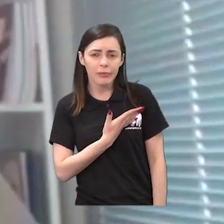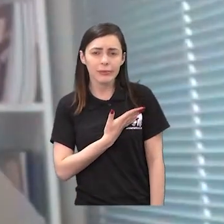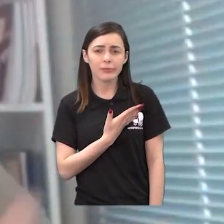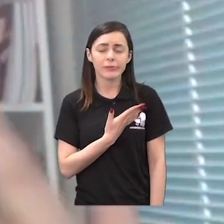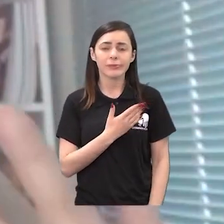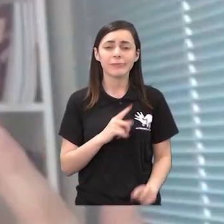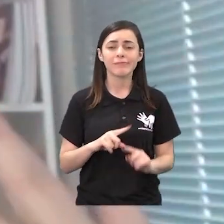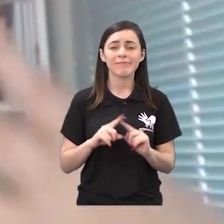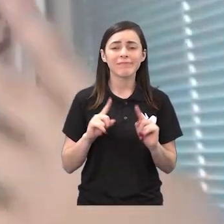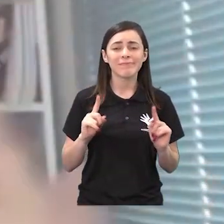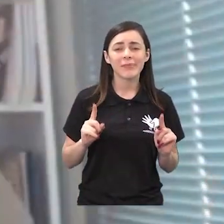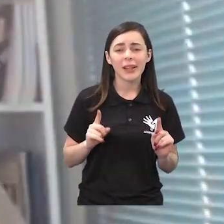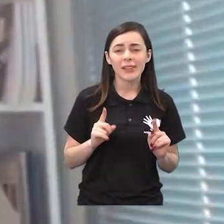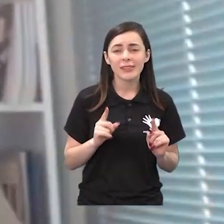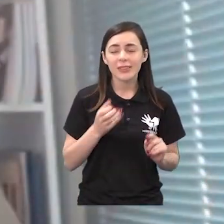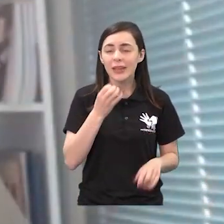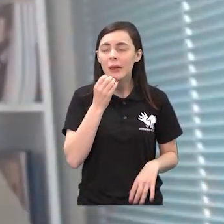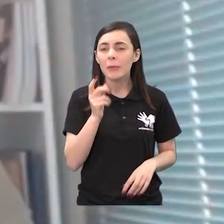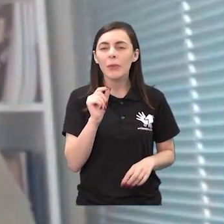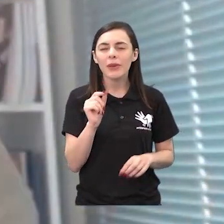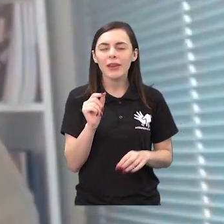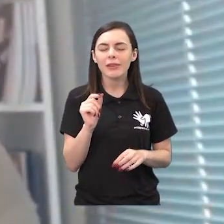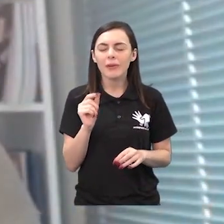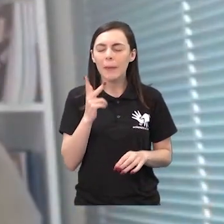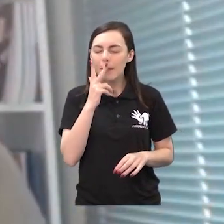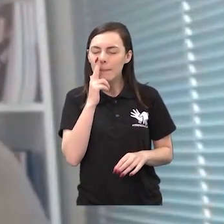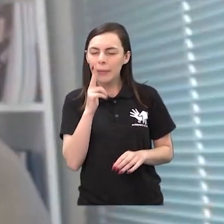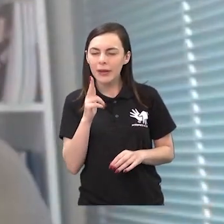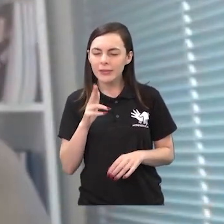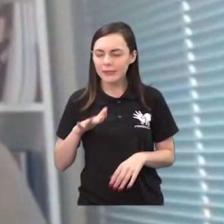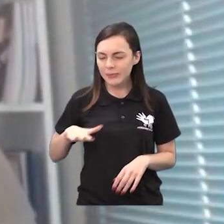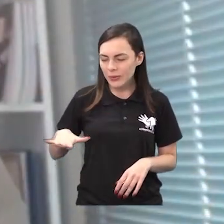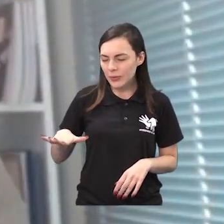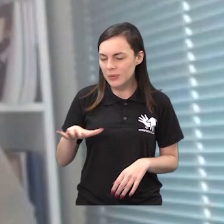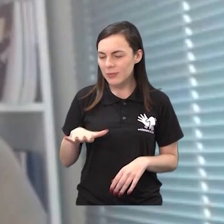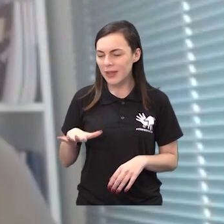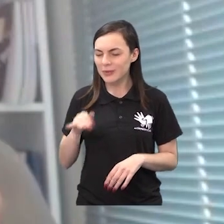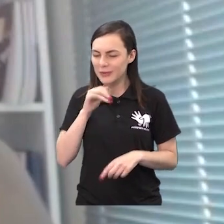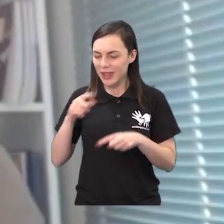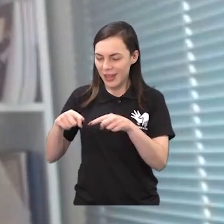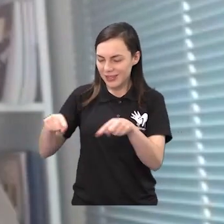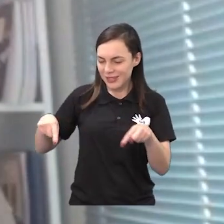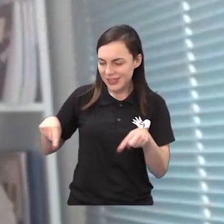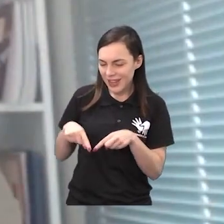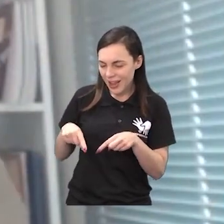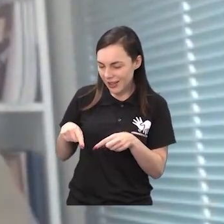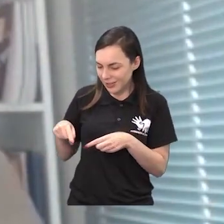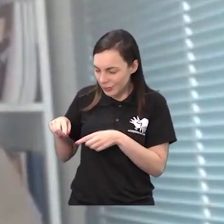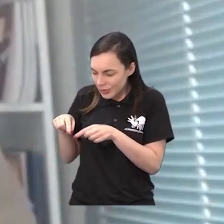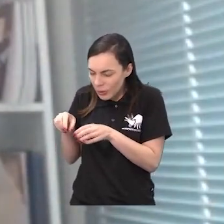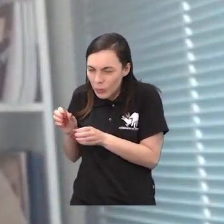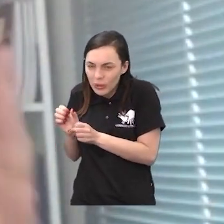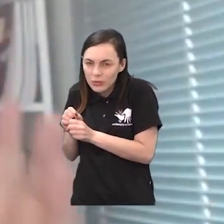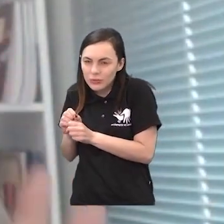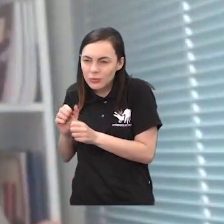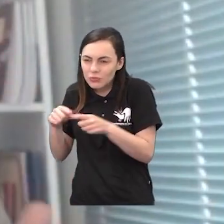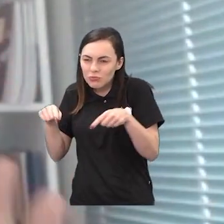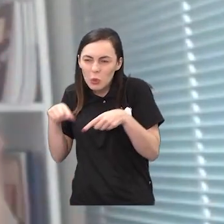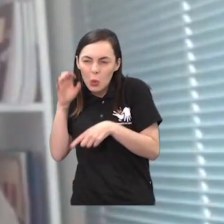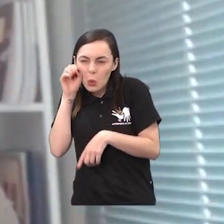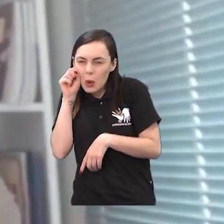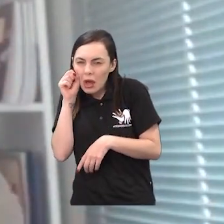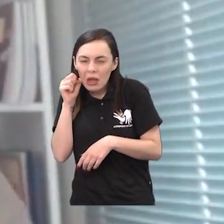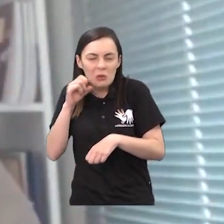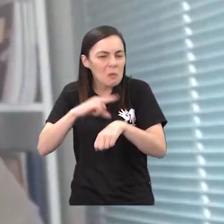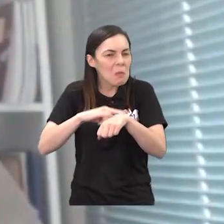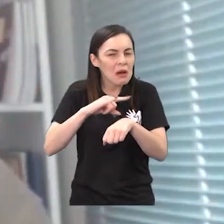os amigos, mas sempre é bom ter um cantinho da sala, da casa, do teu